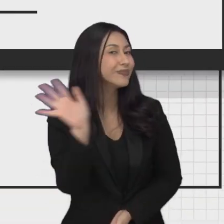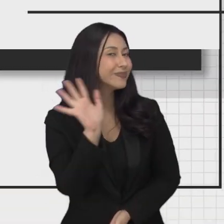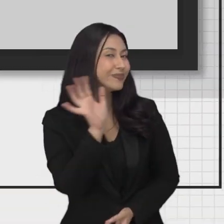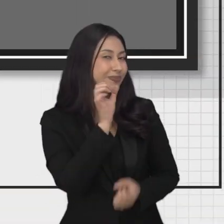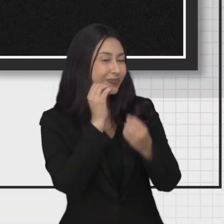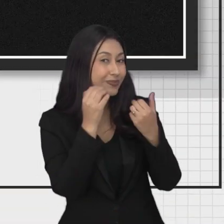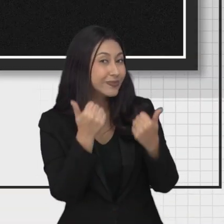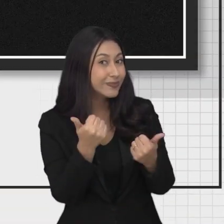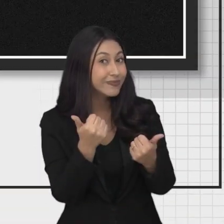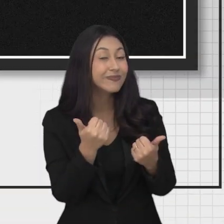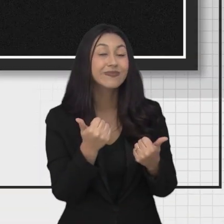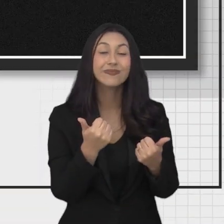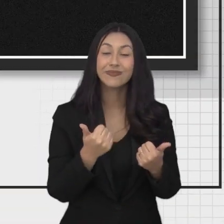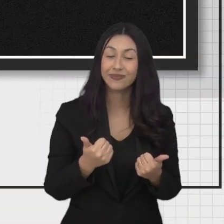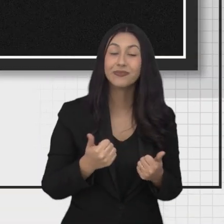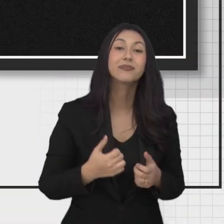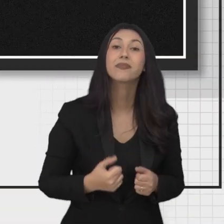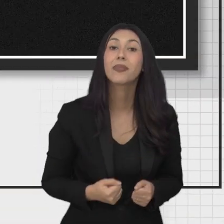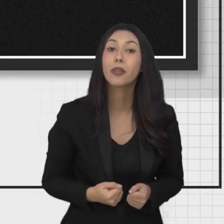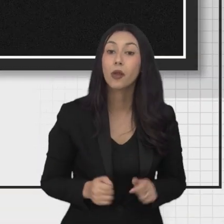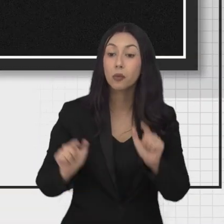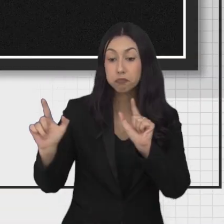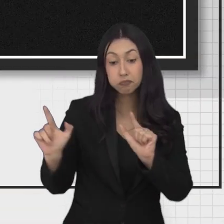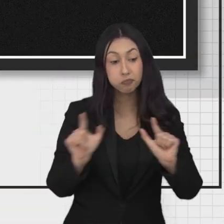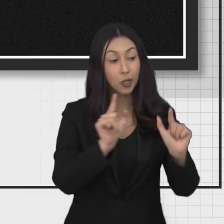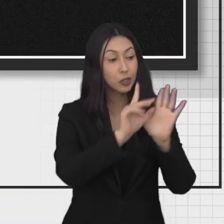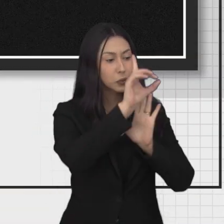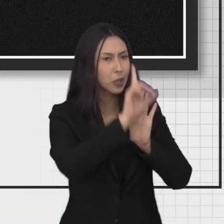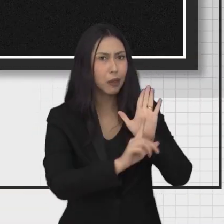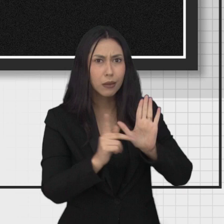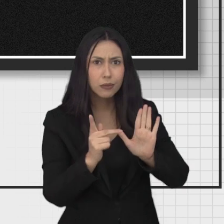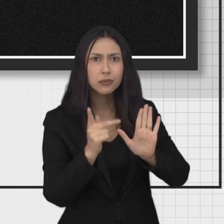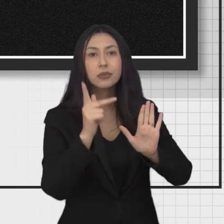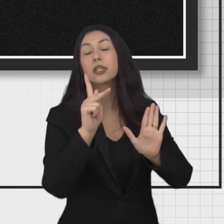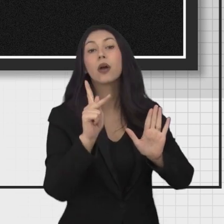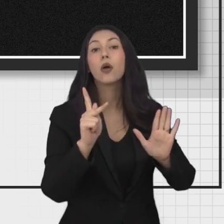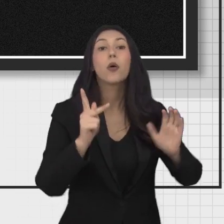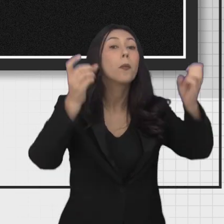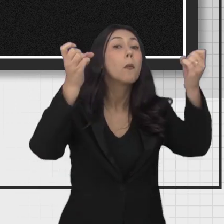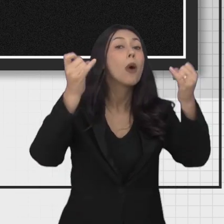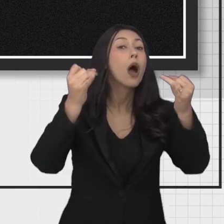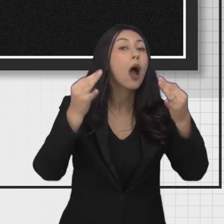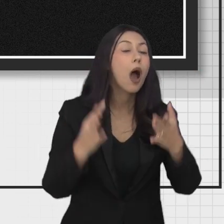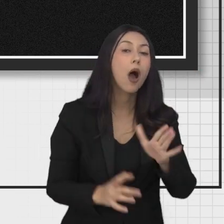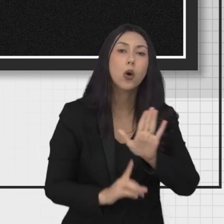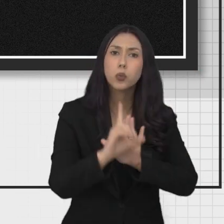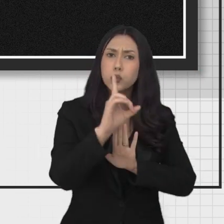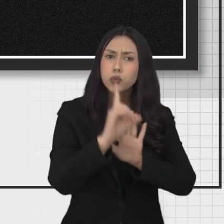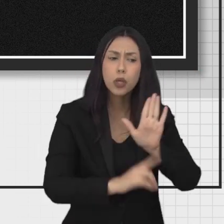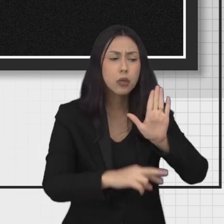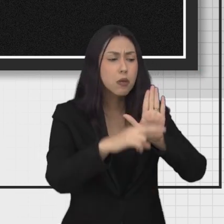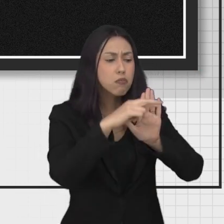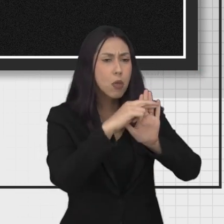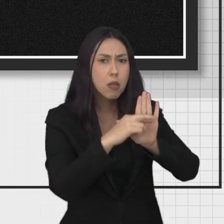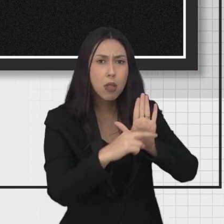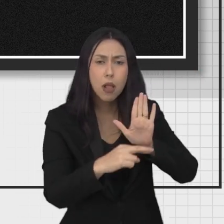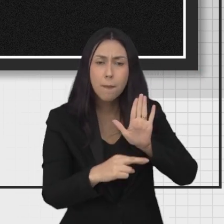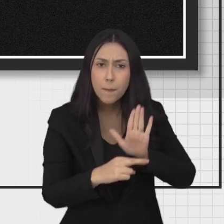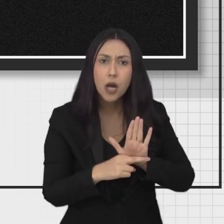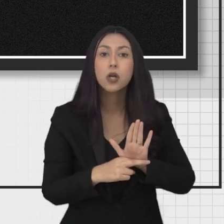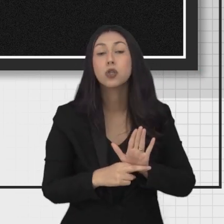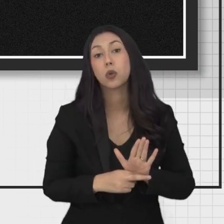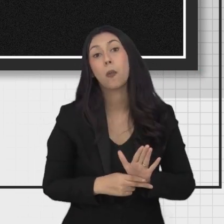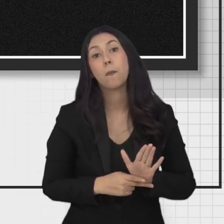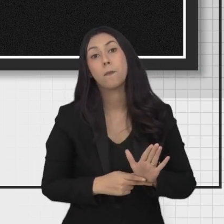Oi, tudo bem? Espero que sim, viu? No quadro Seu Direito, vamos te ajudar a entender os direitos e normas definidas pelo Código de